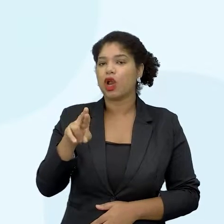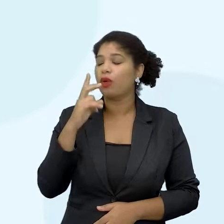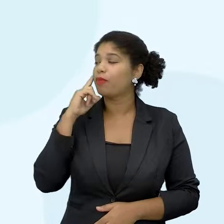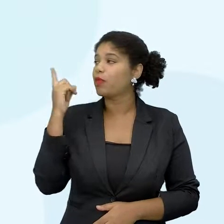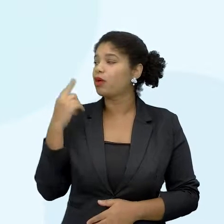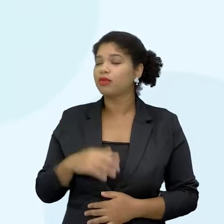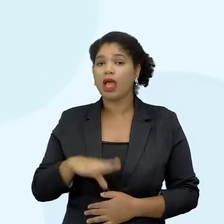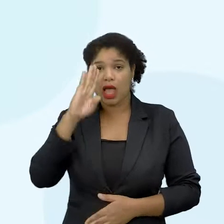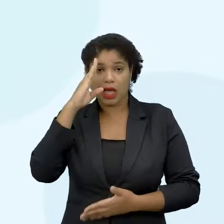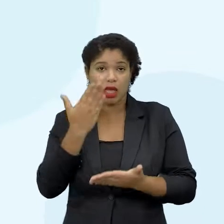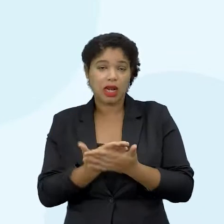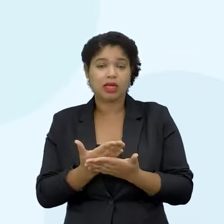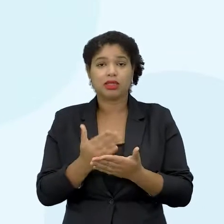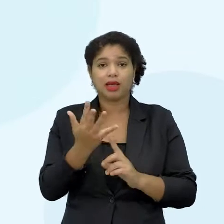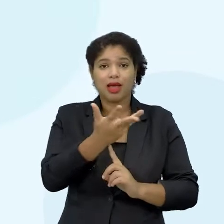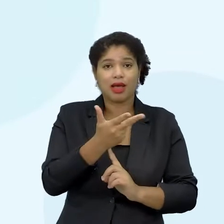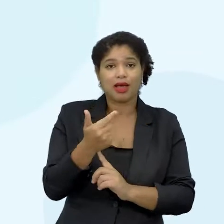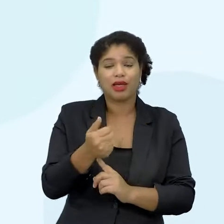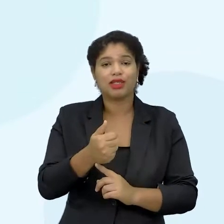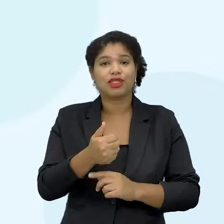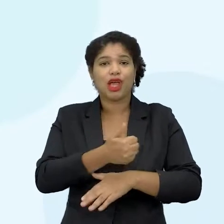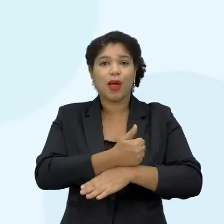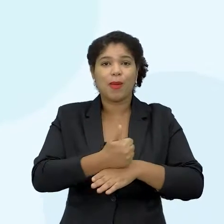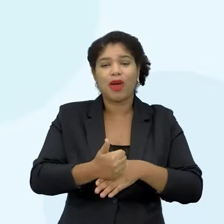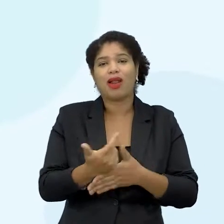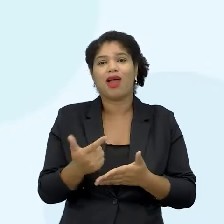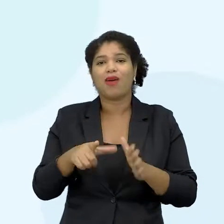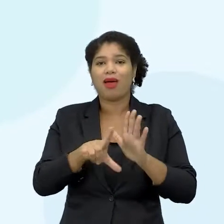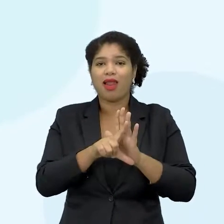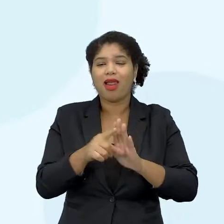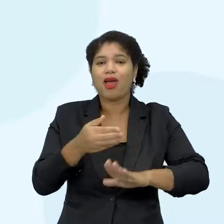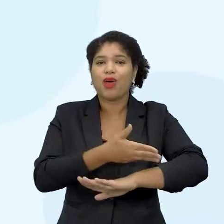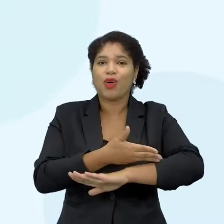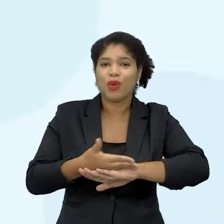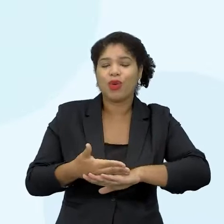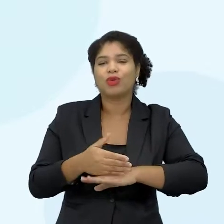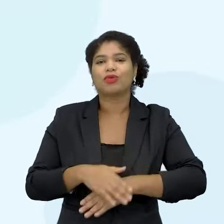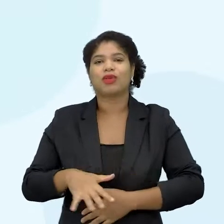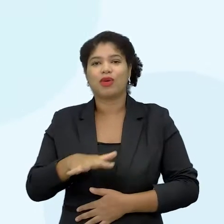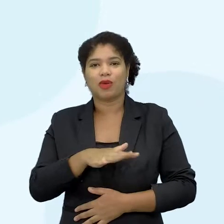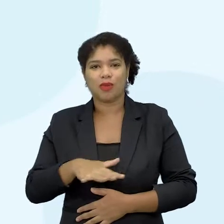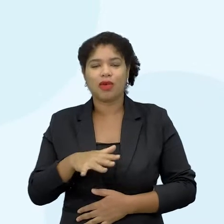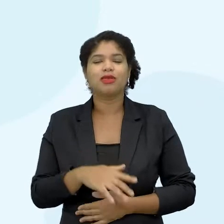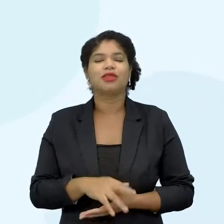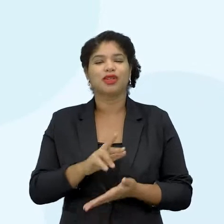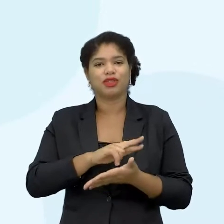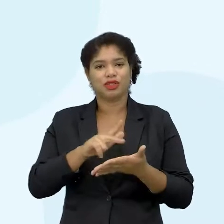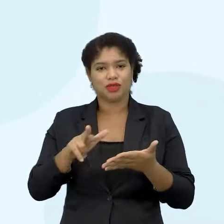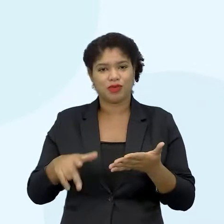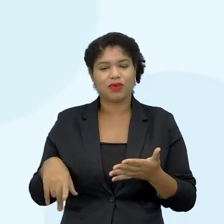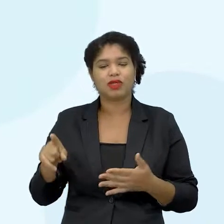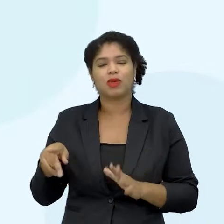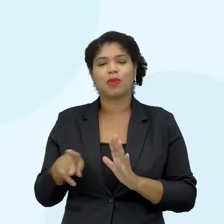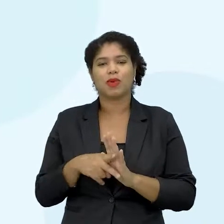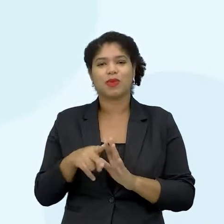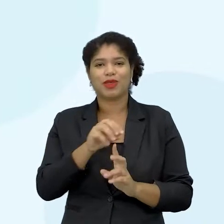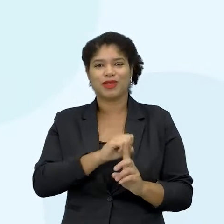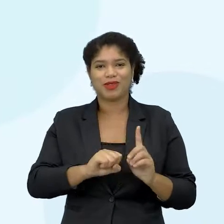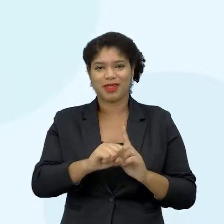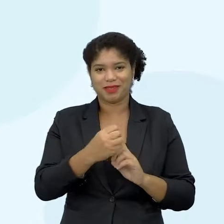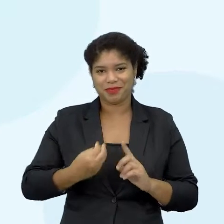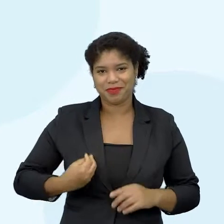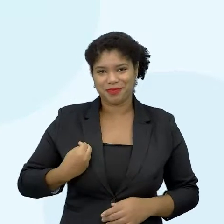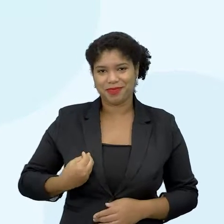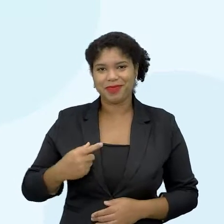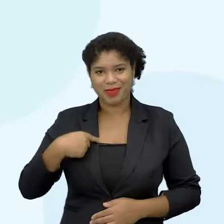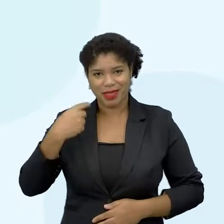arte, a moral, a lei, os costumes e todos os outros hábitos e capacidades adquiridos pelo homem como membro da sociedade. E a